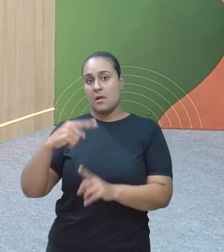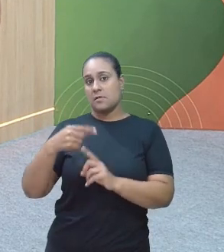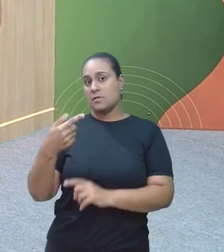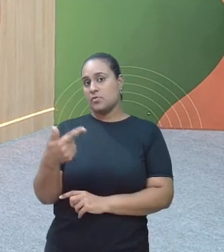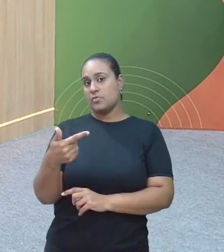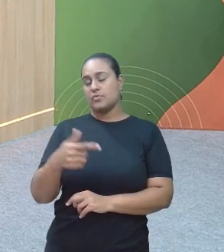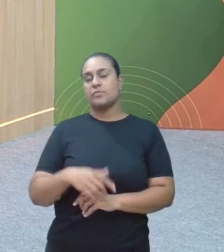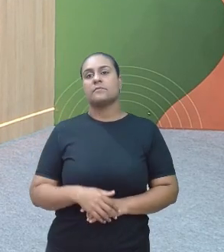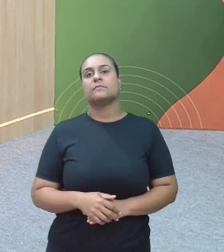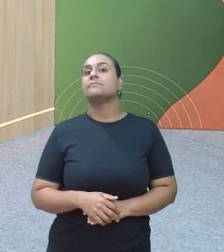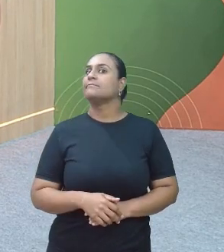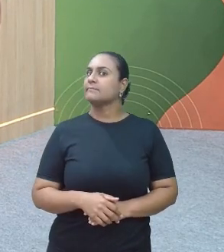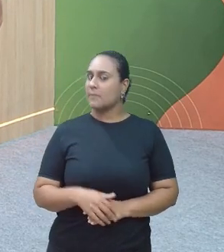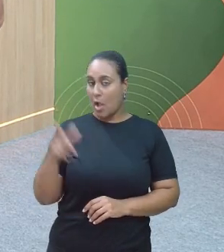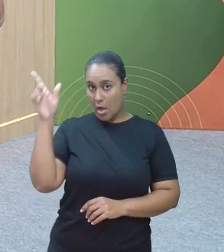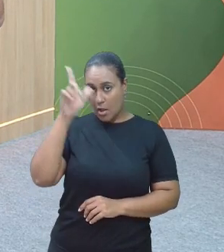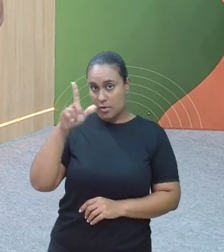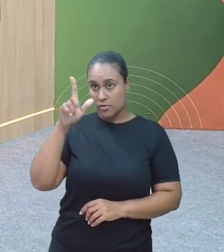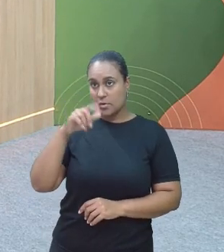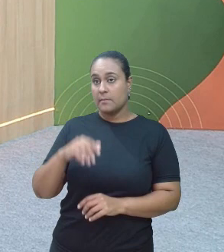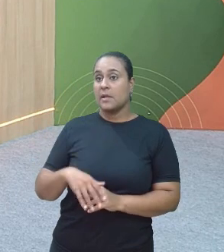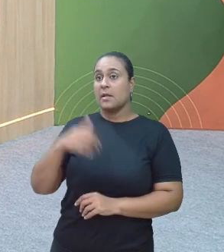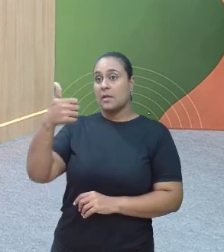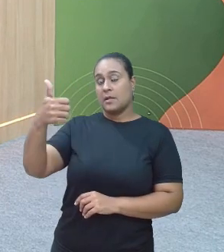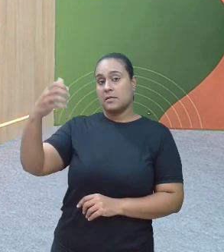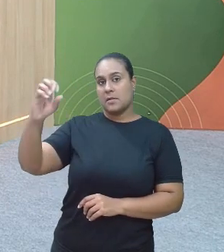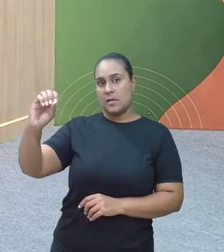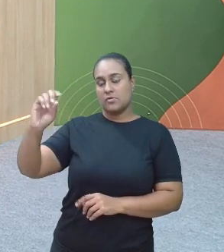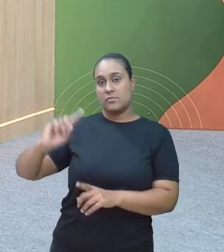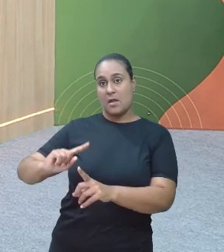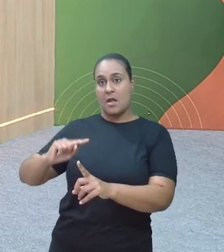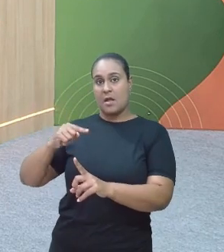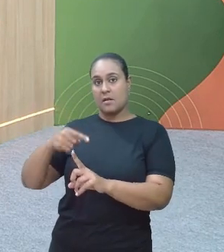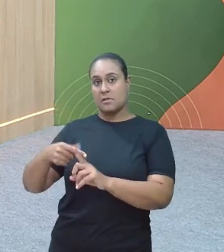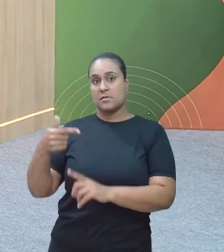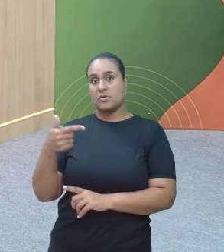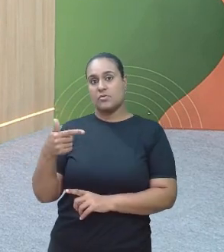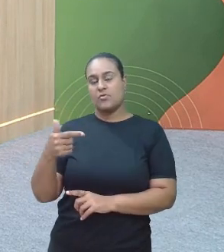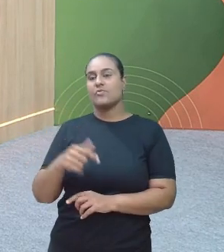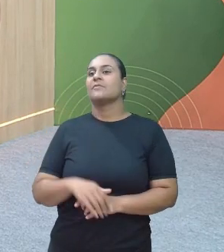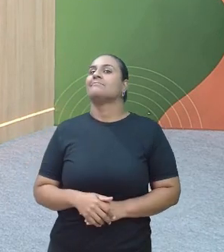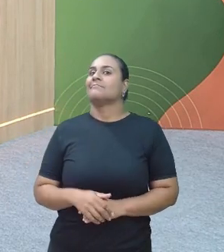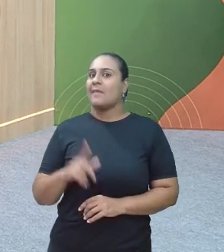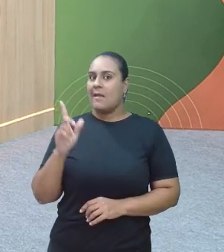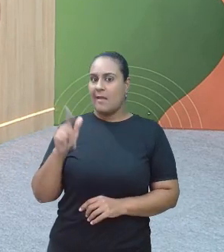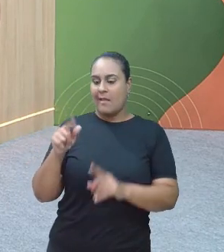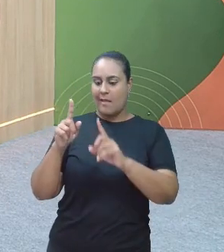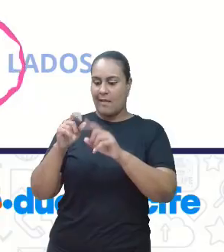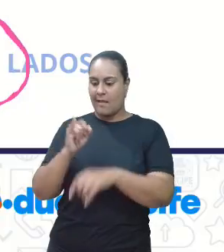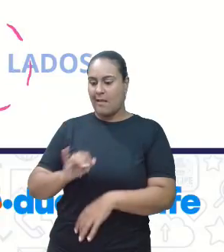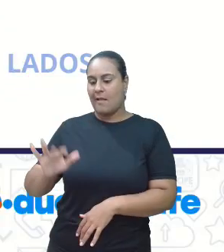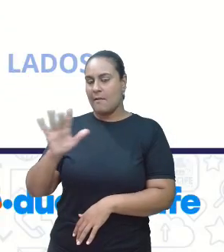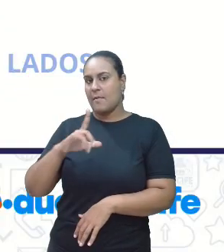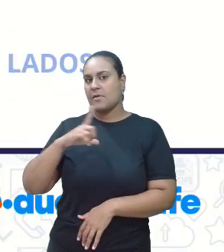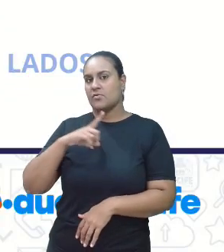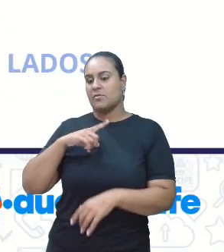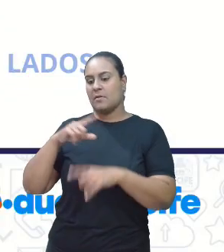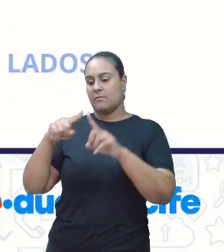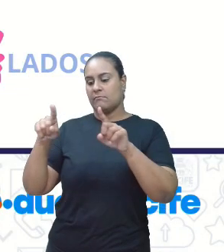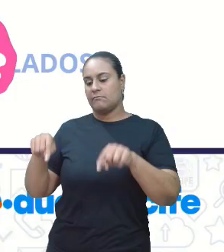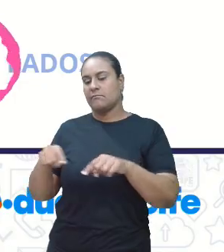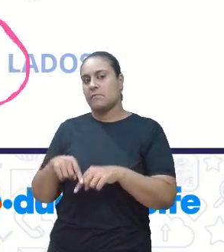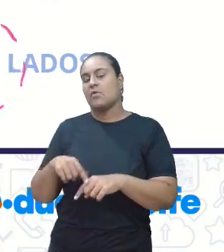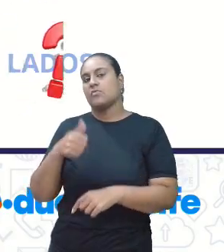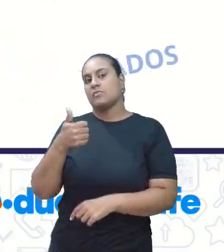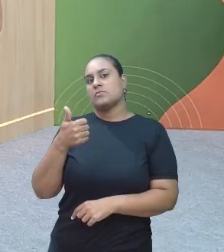2. Obviamente, 10ª posição acrescentando 2 é a figura que tem 12 lados, assim como a gente